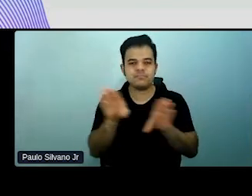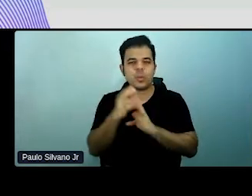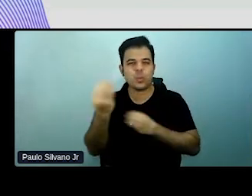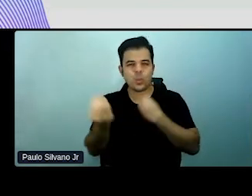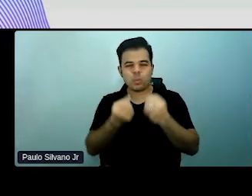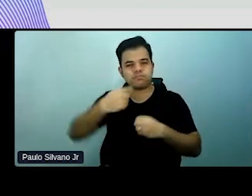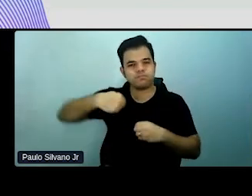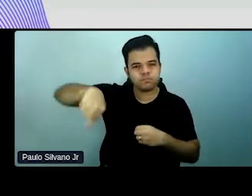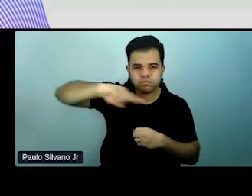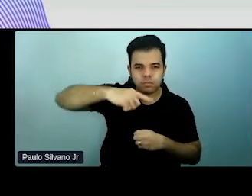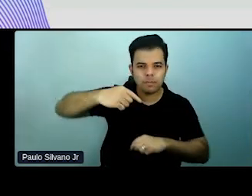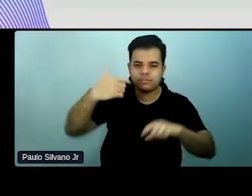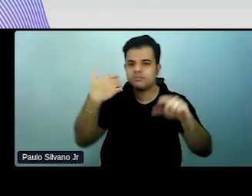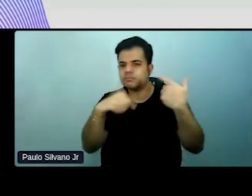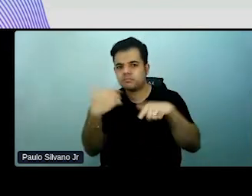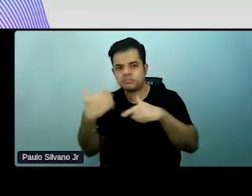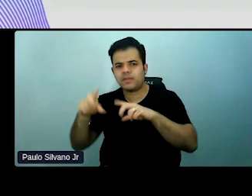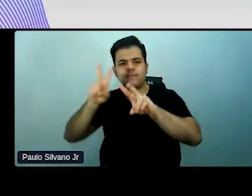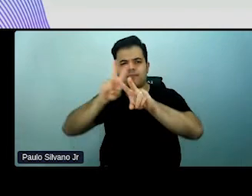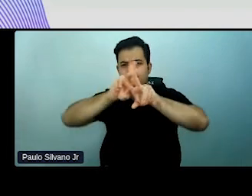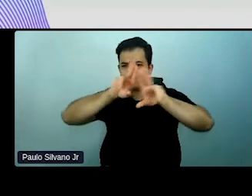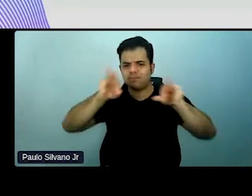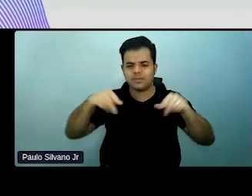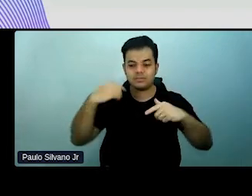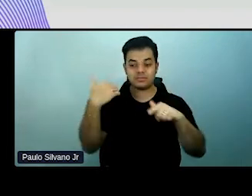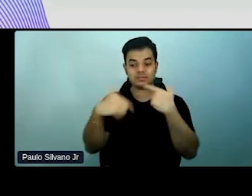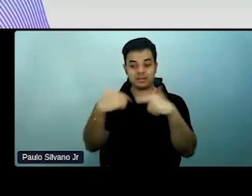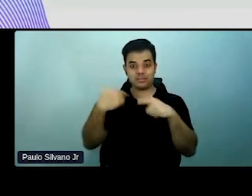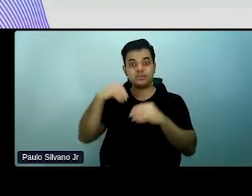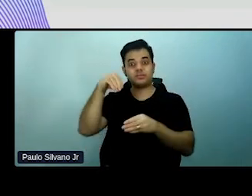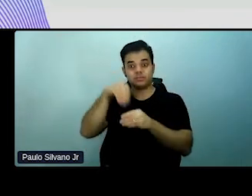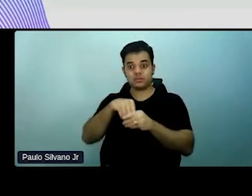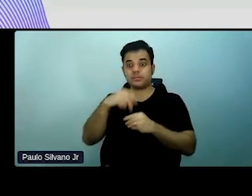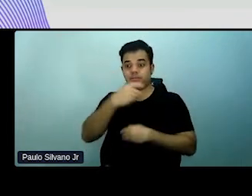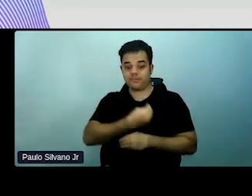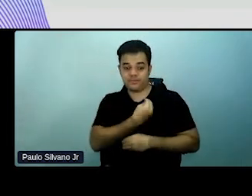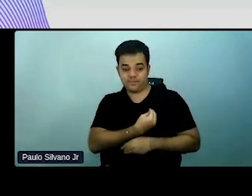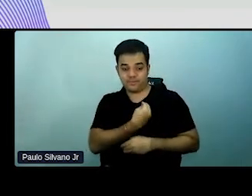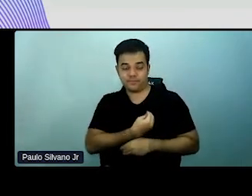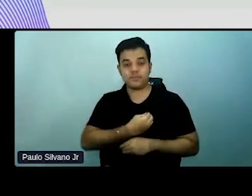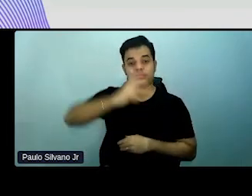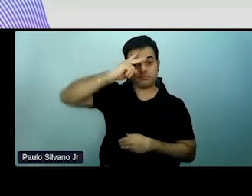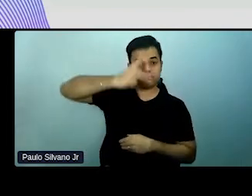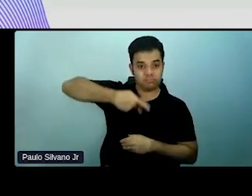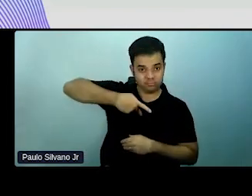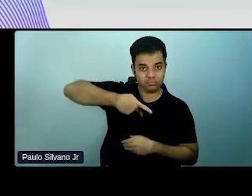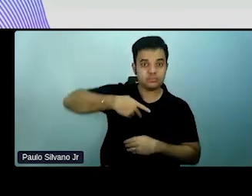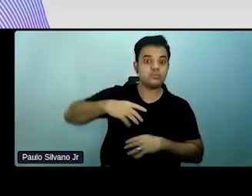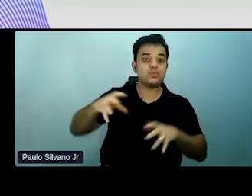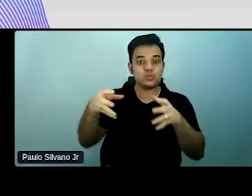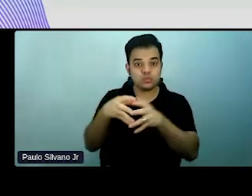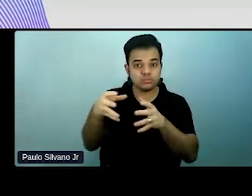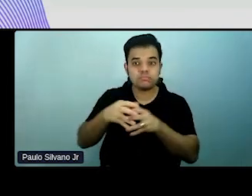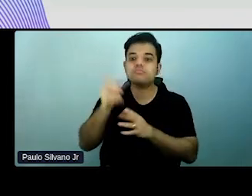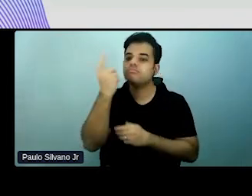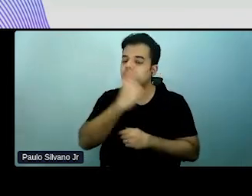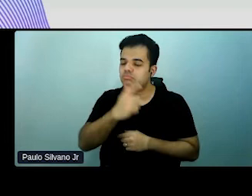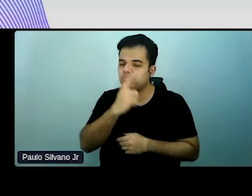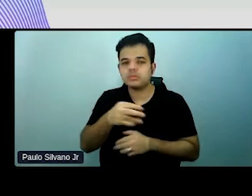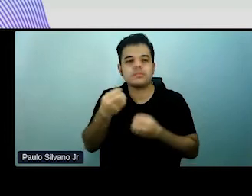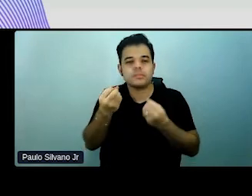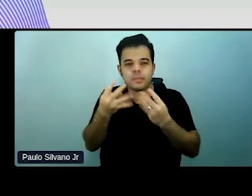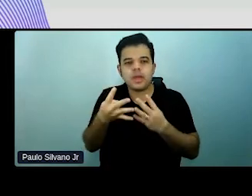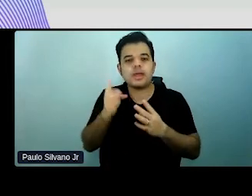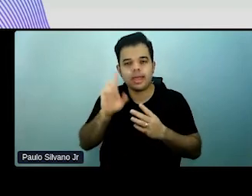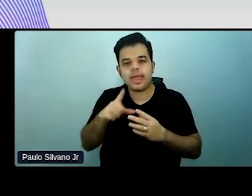lidar com algumas questões, quer seja no nosso trabalho e também na nossa vida pessoal? Porque esses grupos também, eles servem justamente para isso, né? Para